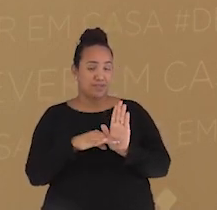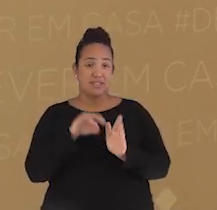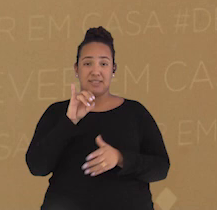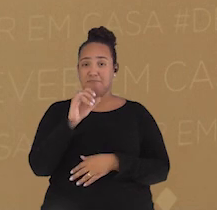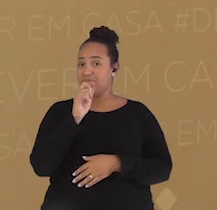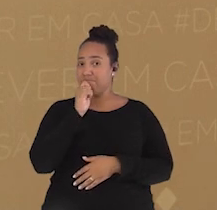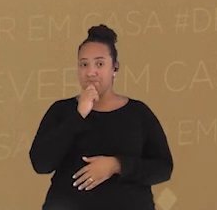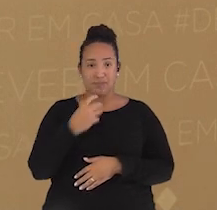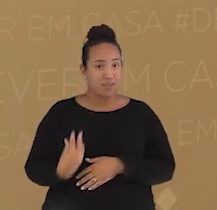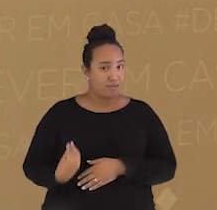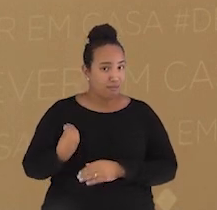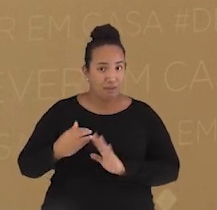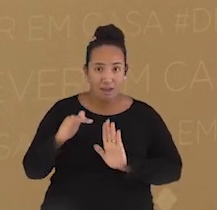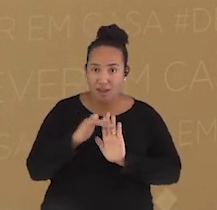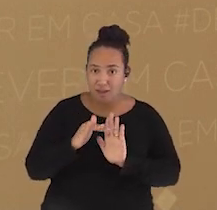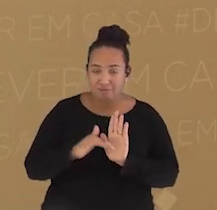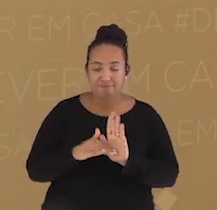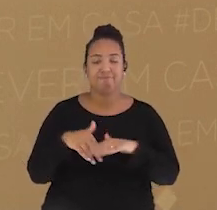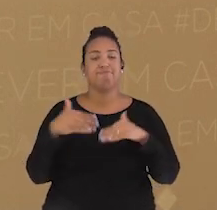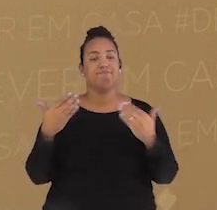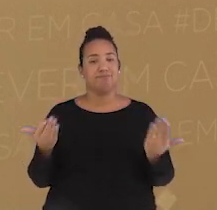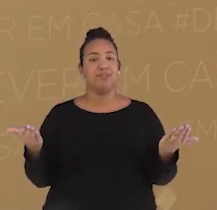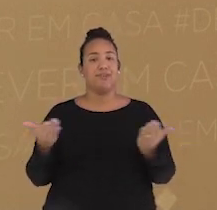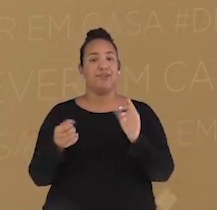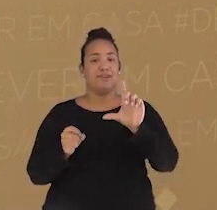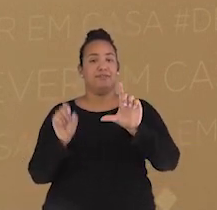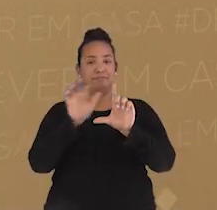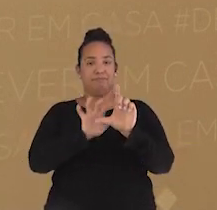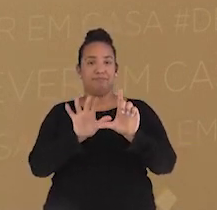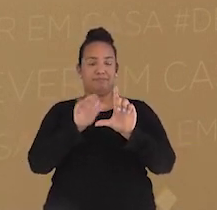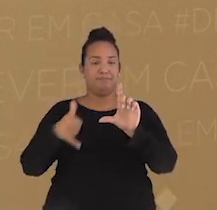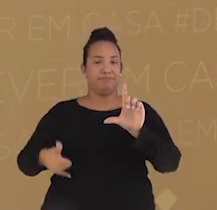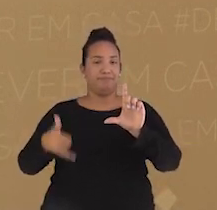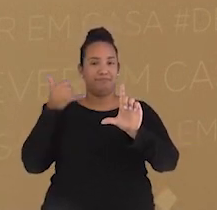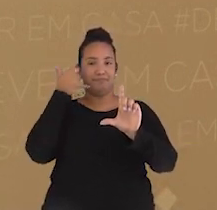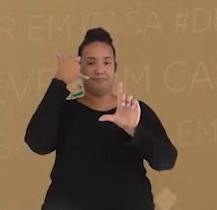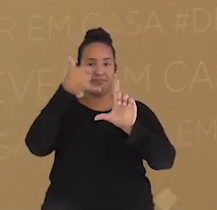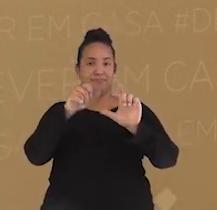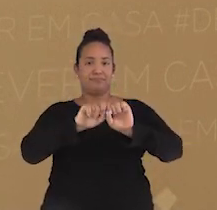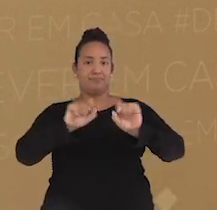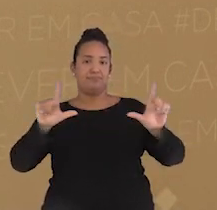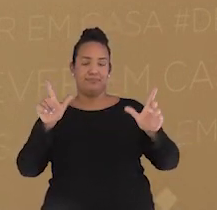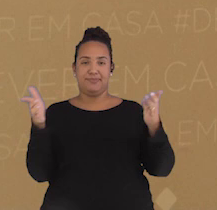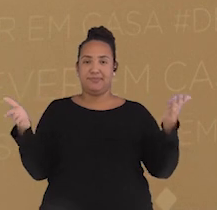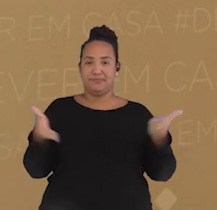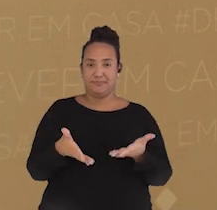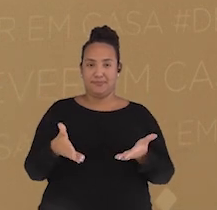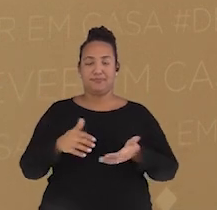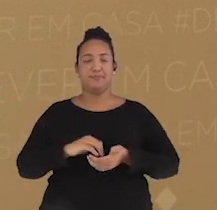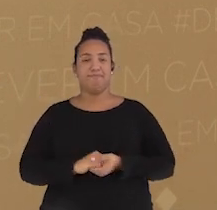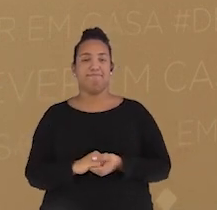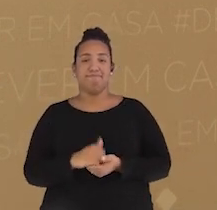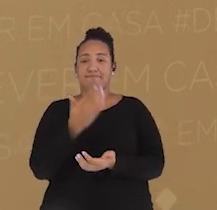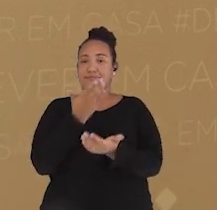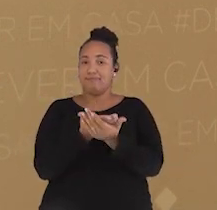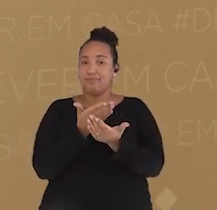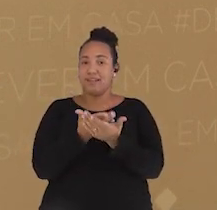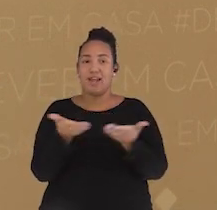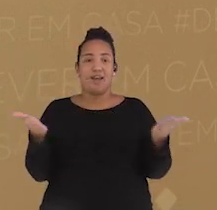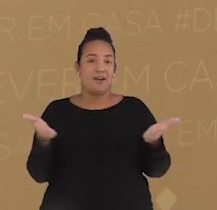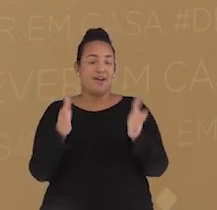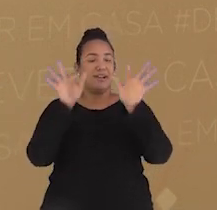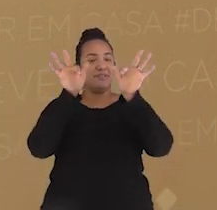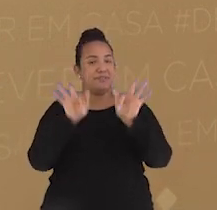a sua presença, aponte o seu celular para o QR Code que está aparecendo na sua tela. Nossa aula está chegando ao